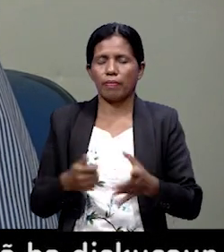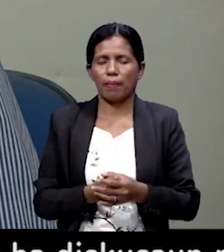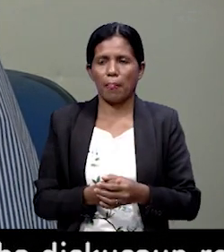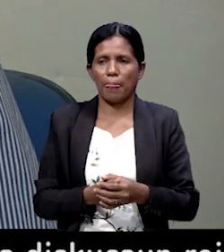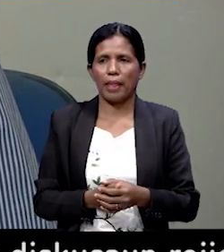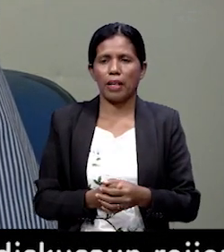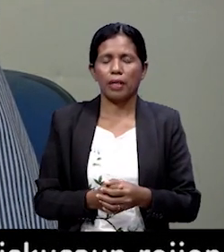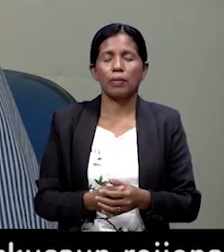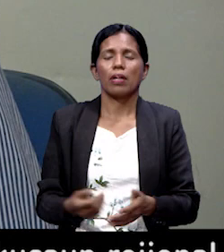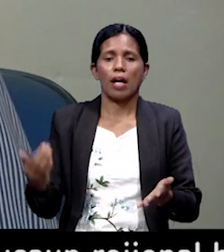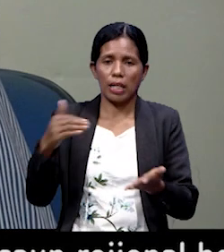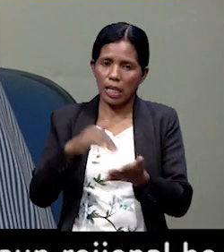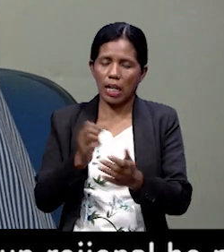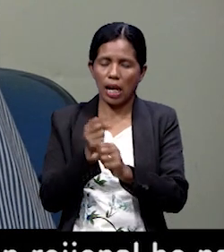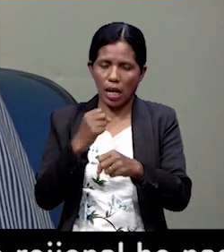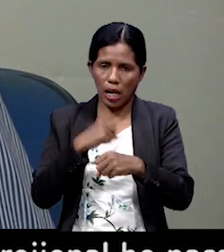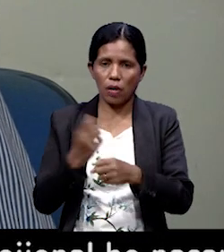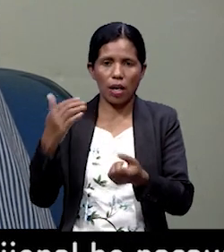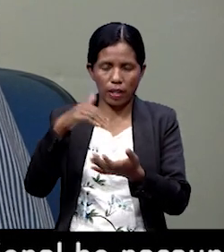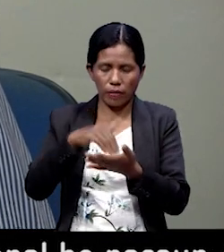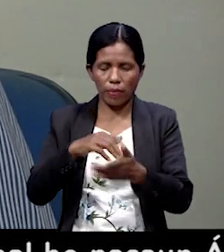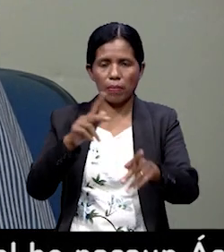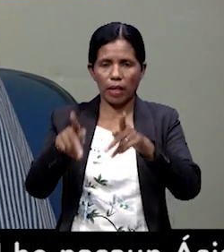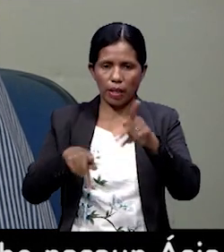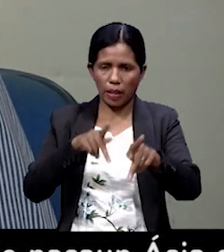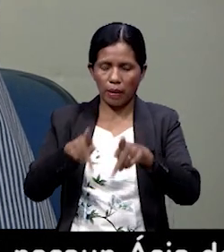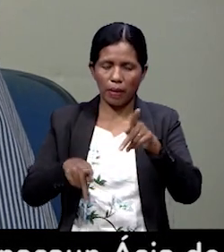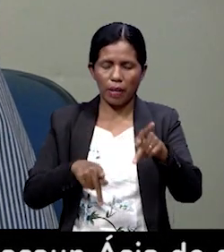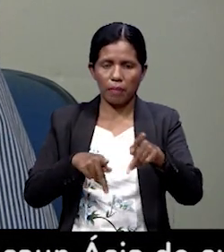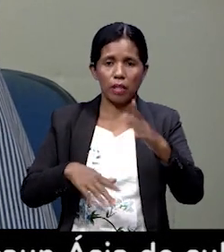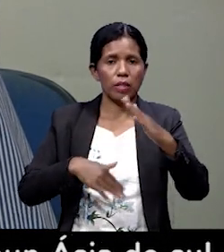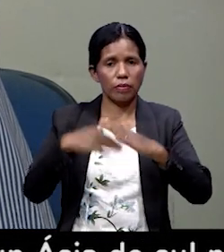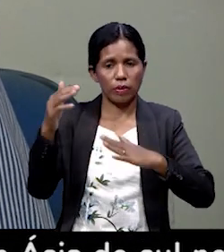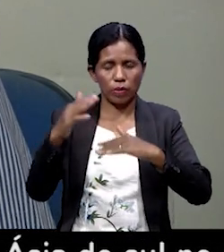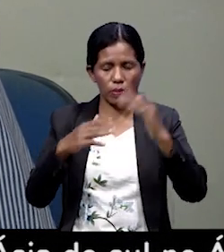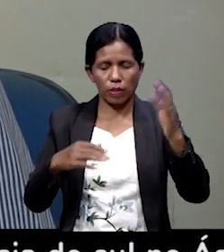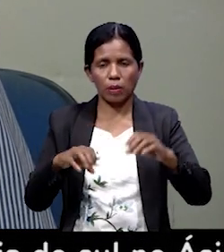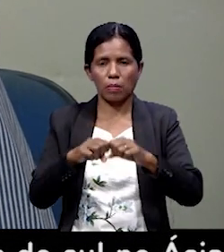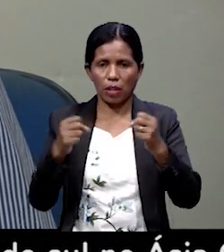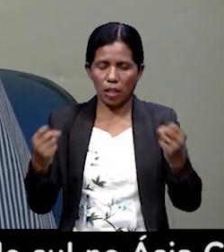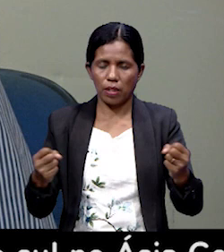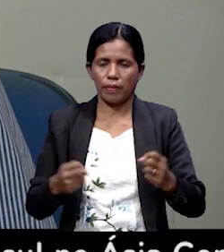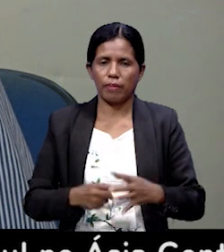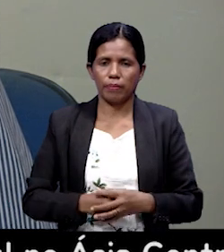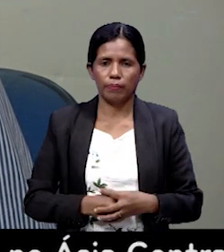ao reabilitação fila fali ba e tenha infraestrutura ser neve e tem